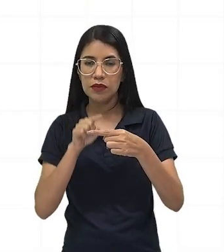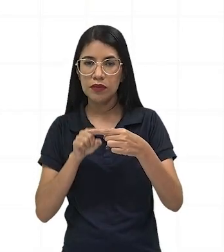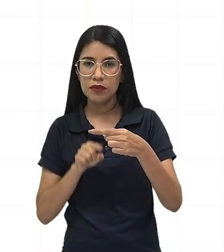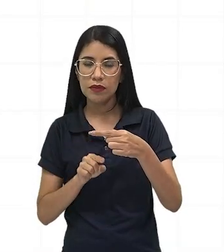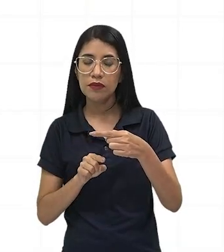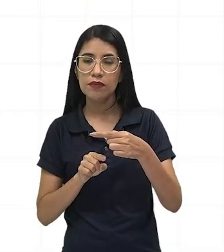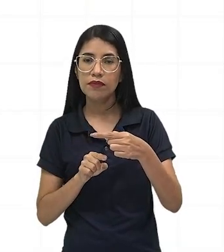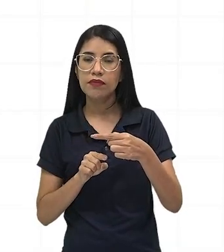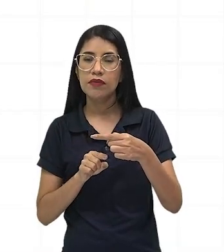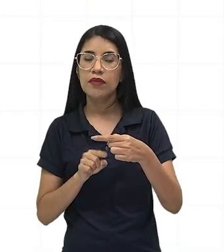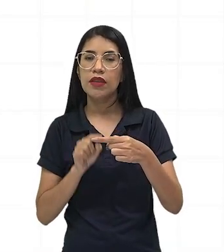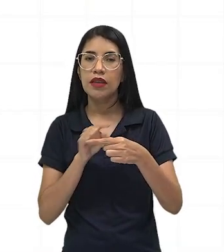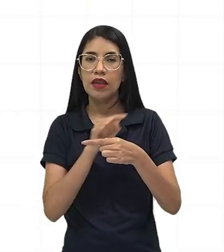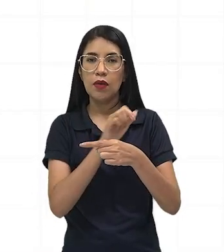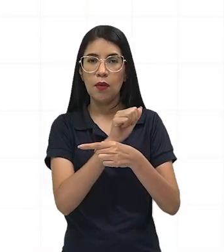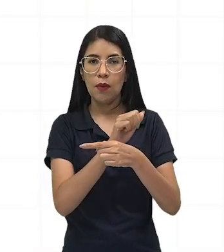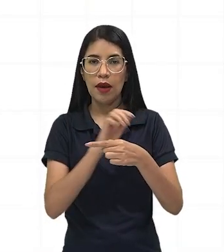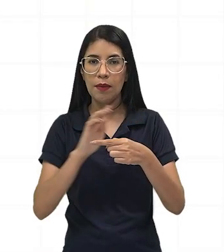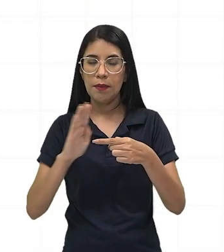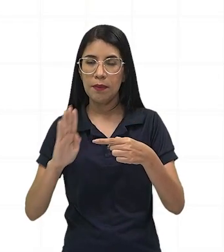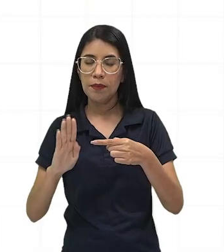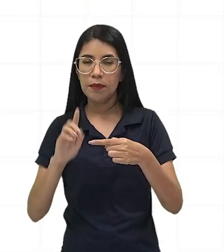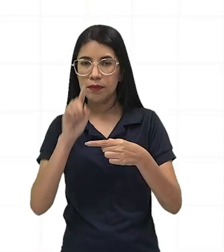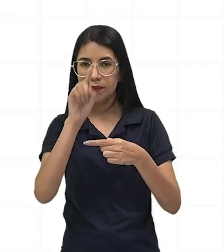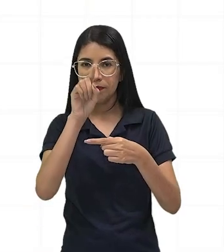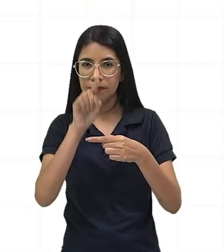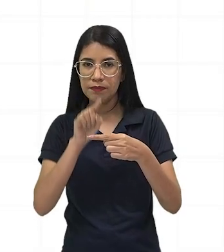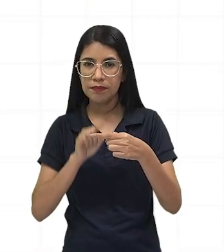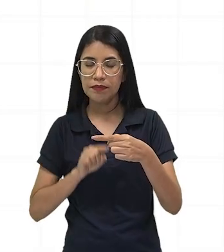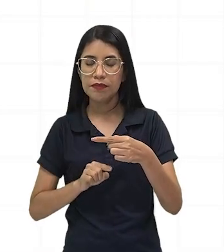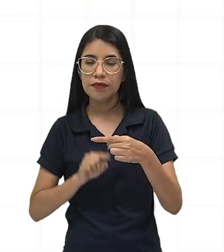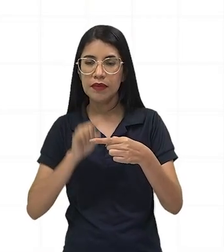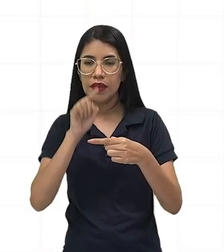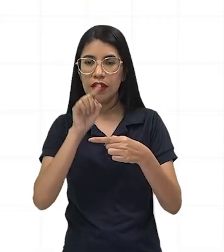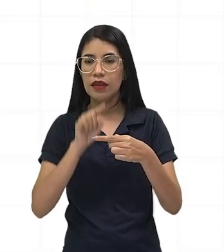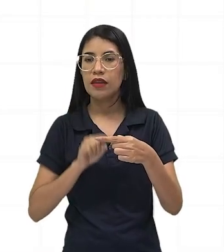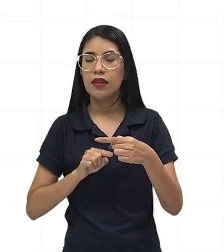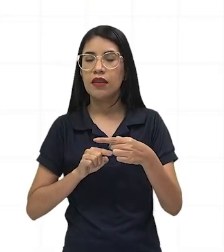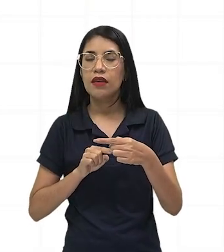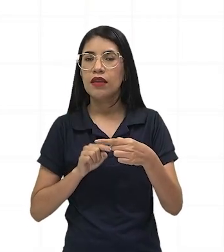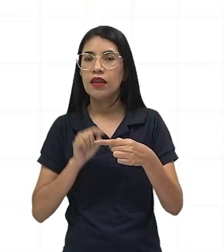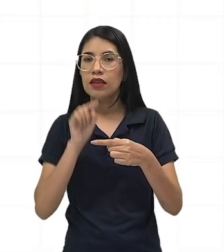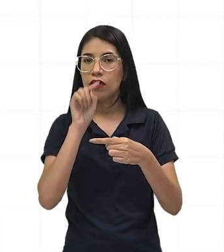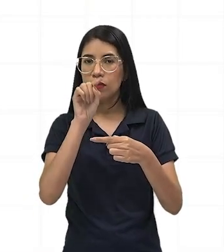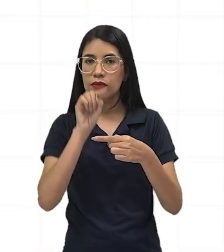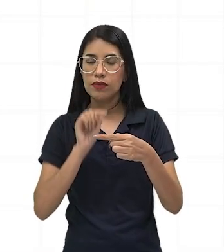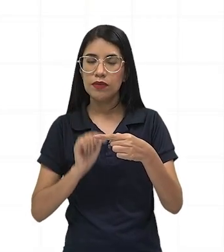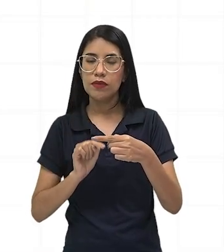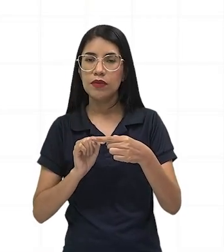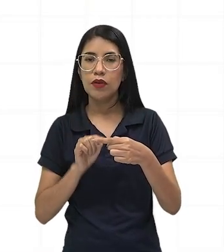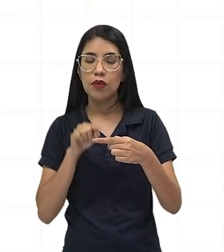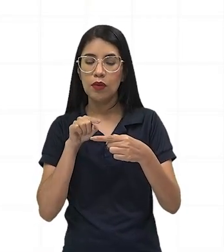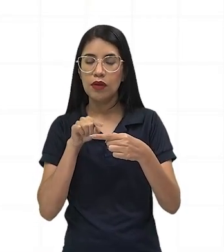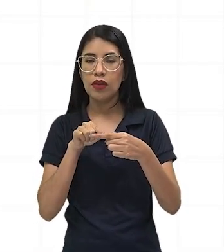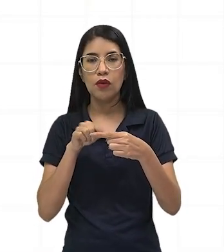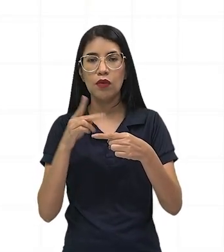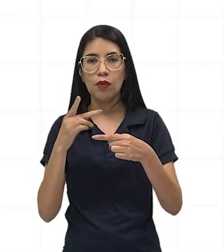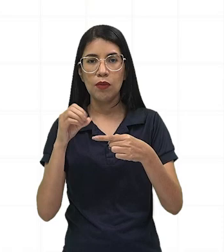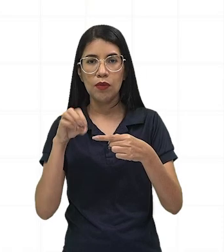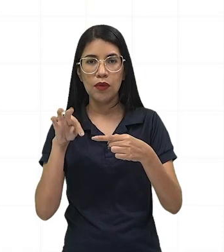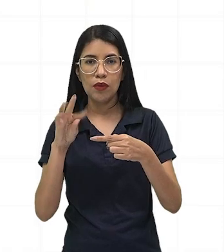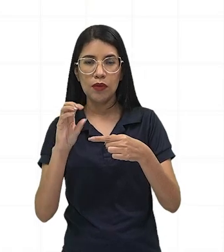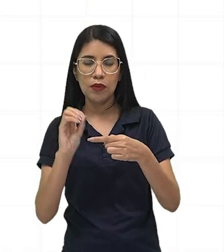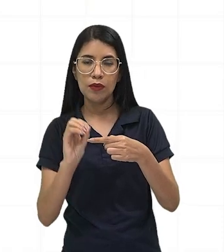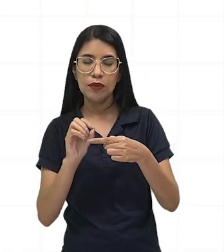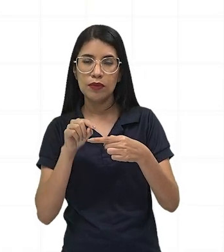onde as duas, né, os dois pontos aqui onde se encontram as nossas circunferências, ó,